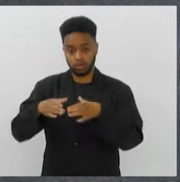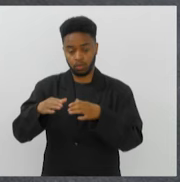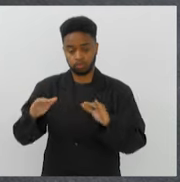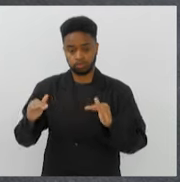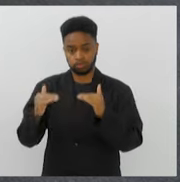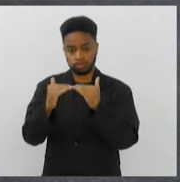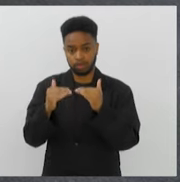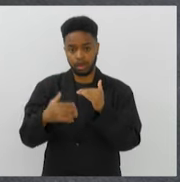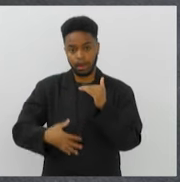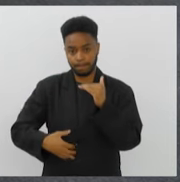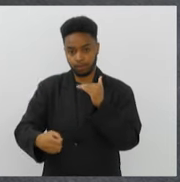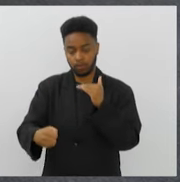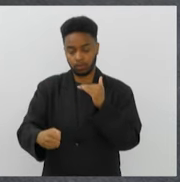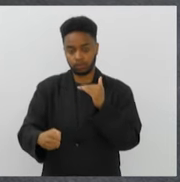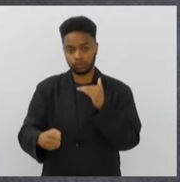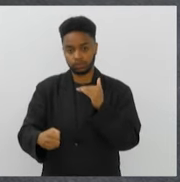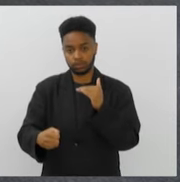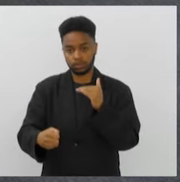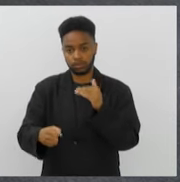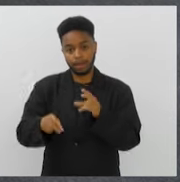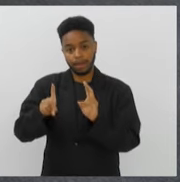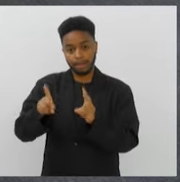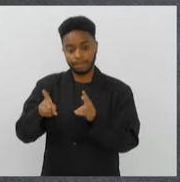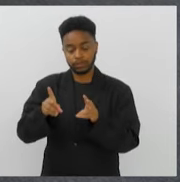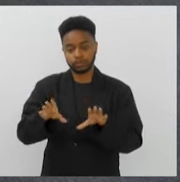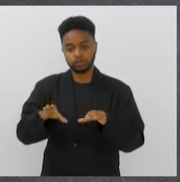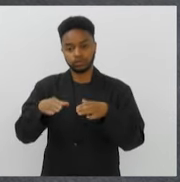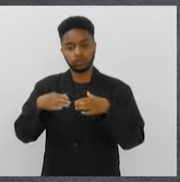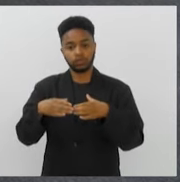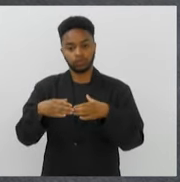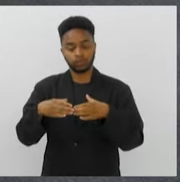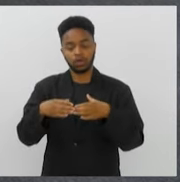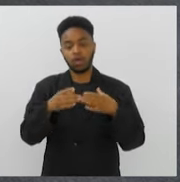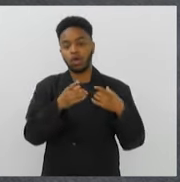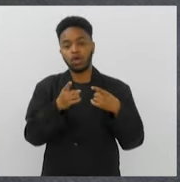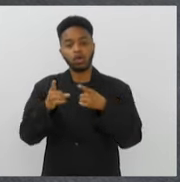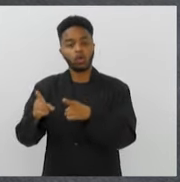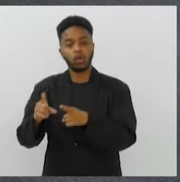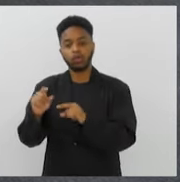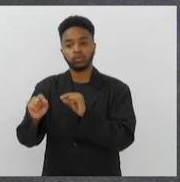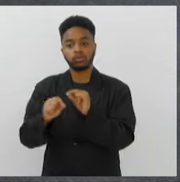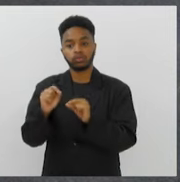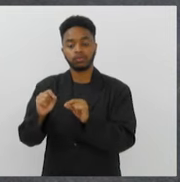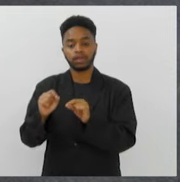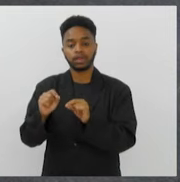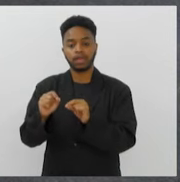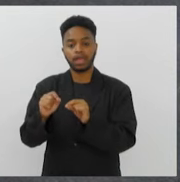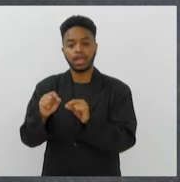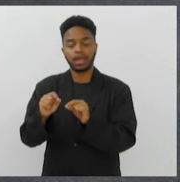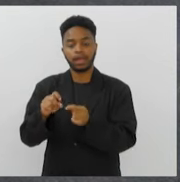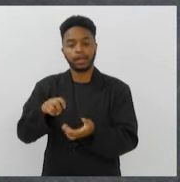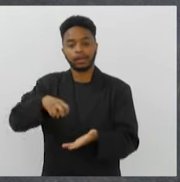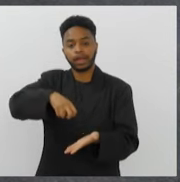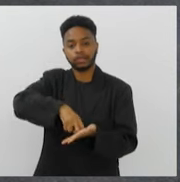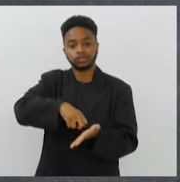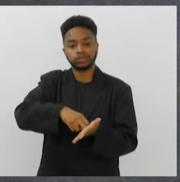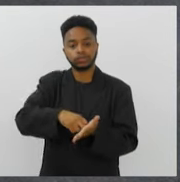abortista é a mesma trupe que é contra o asseveramento da pena do estuprador.